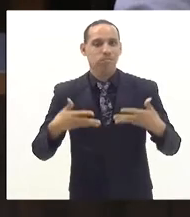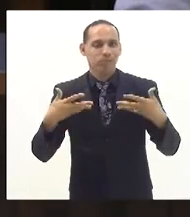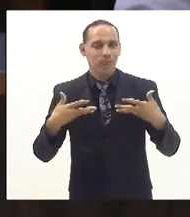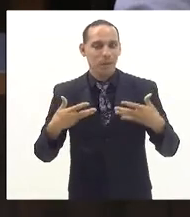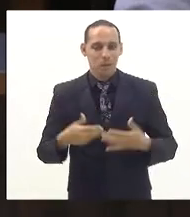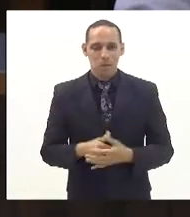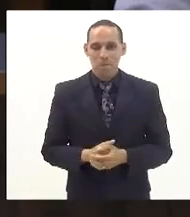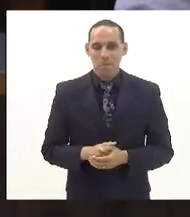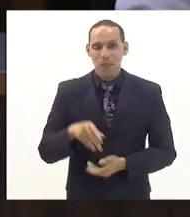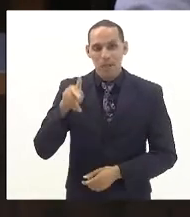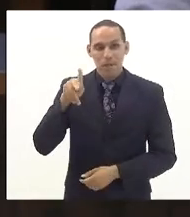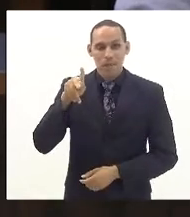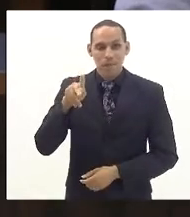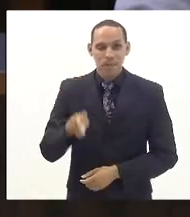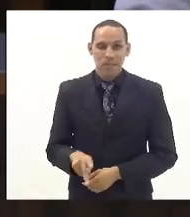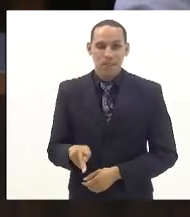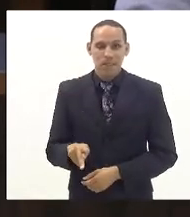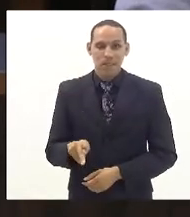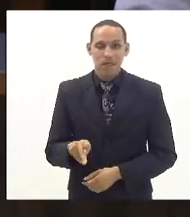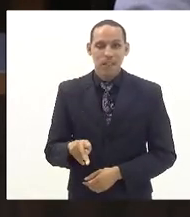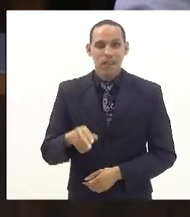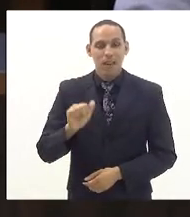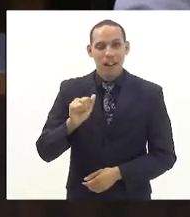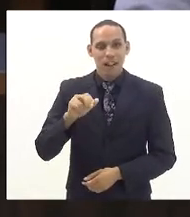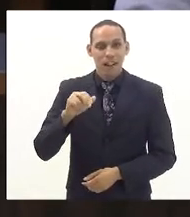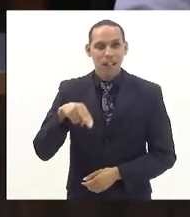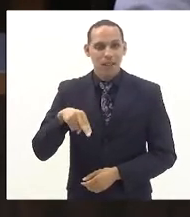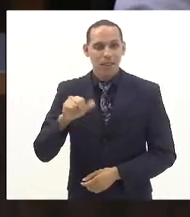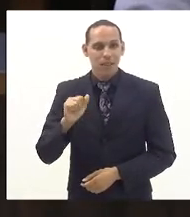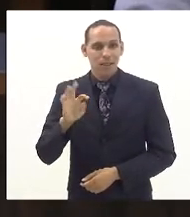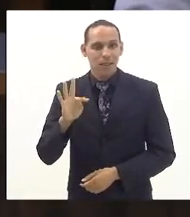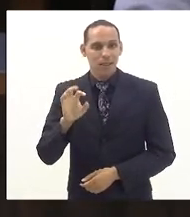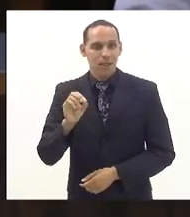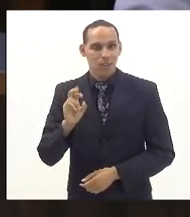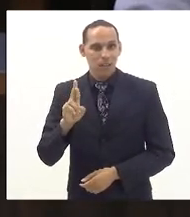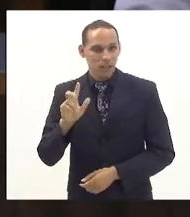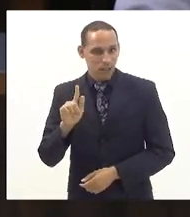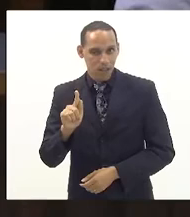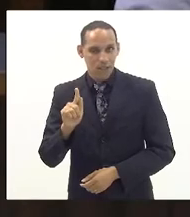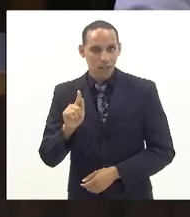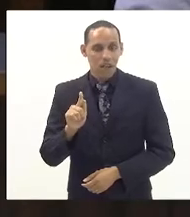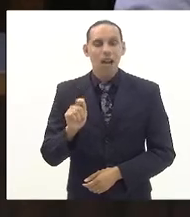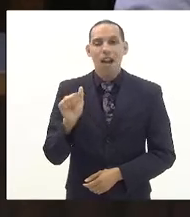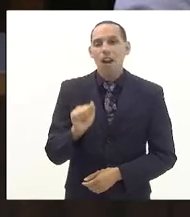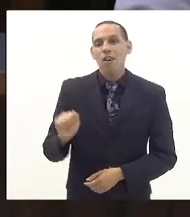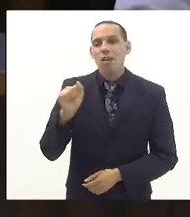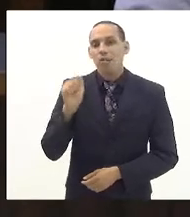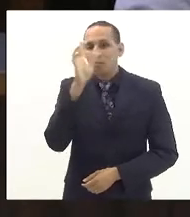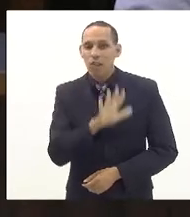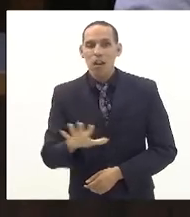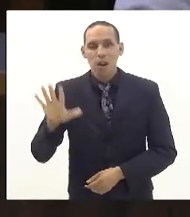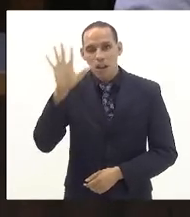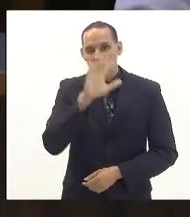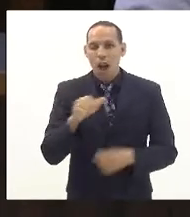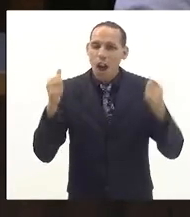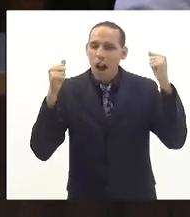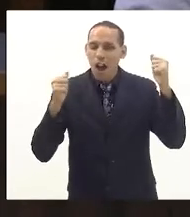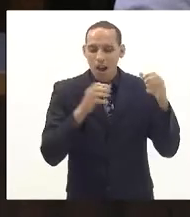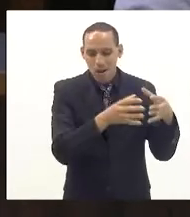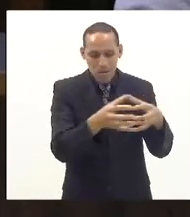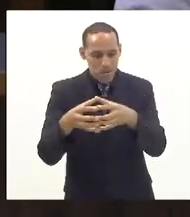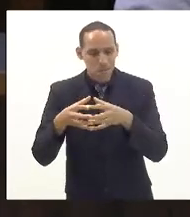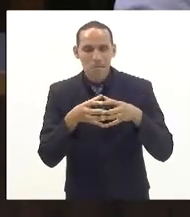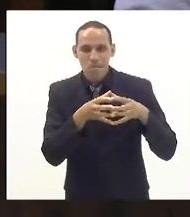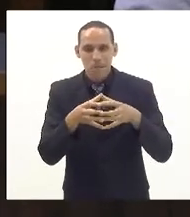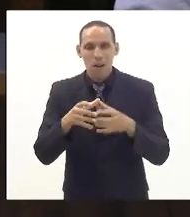nosso presidente da ANATORG, da Associação Nacional das Torcidas Organizadas, o senhor Luiz Cláudio